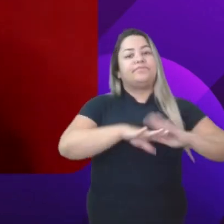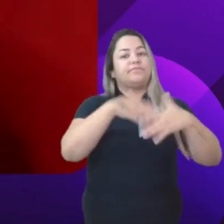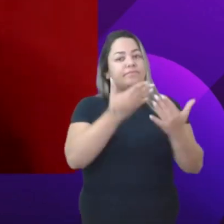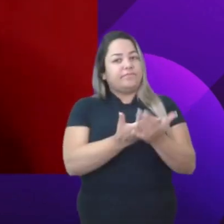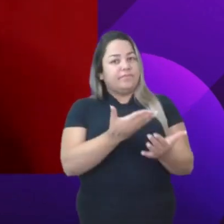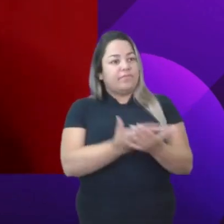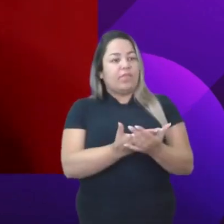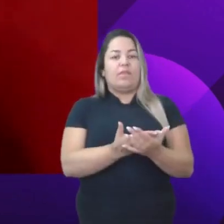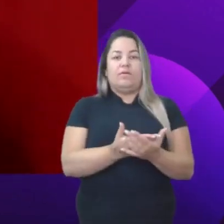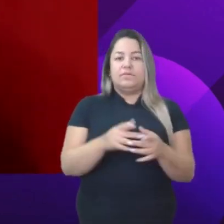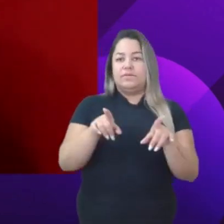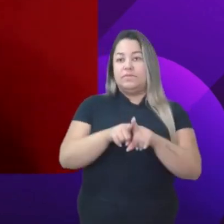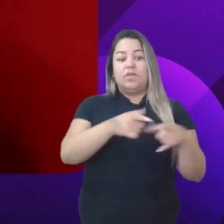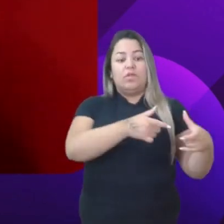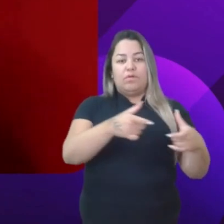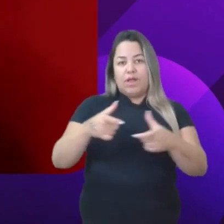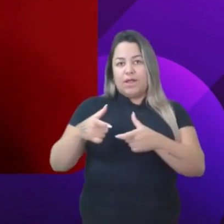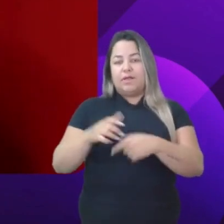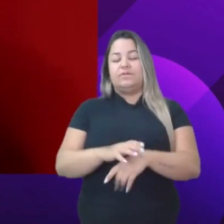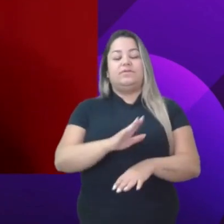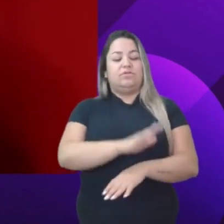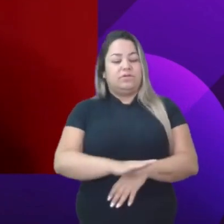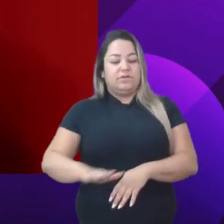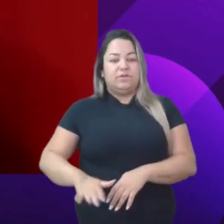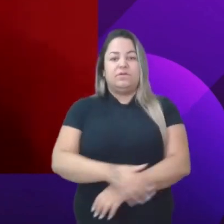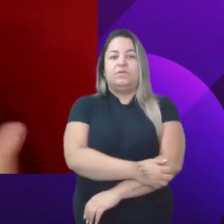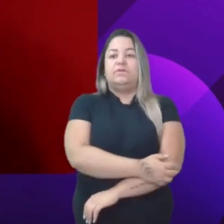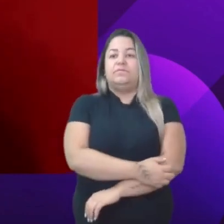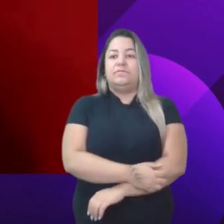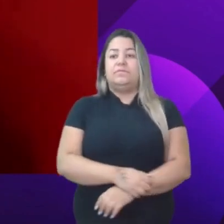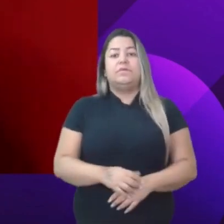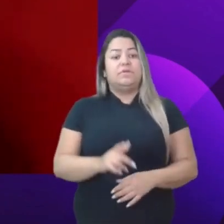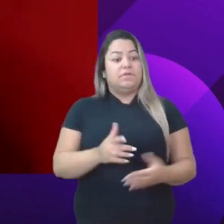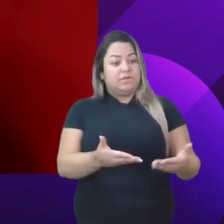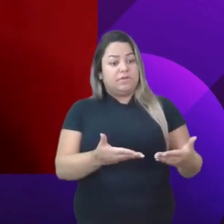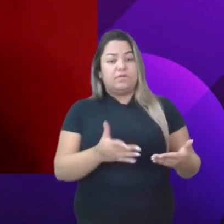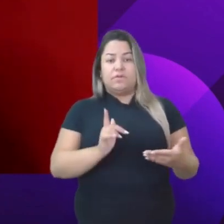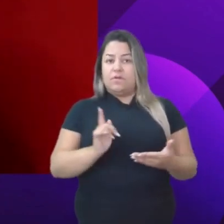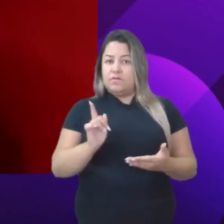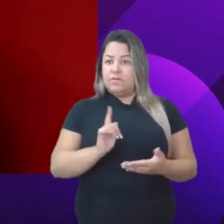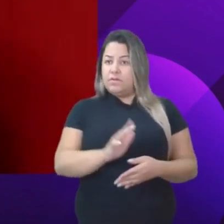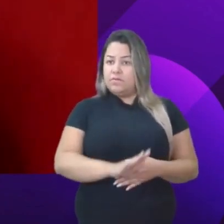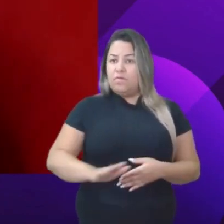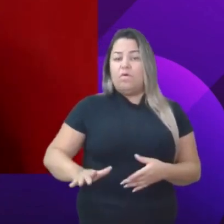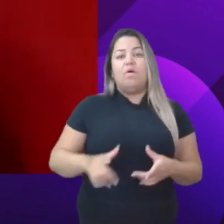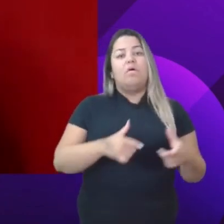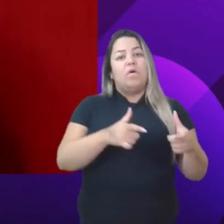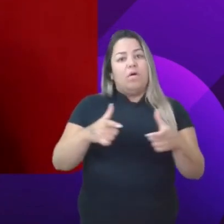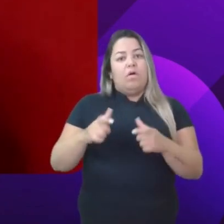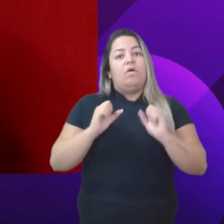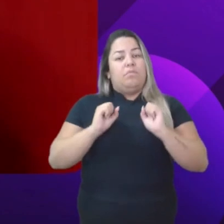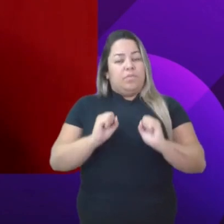escolas, CIMEIs, espaços de crianças que recebem crianças como um espaço que pode